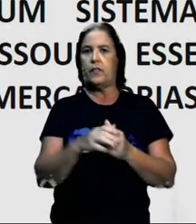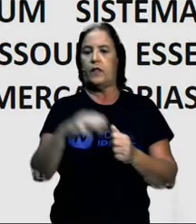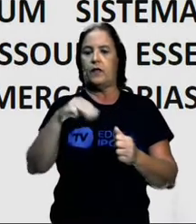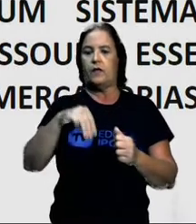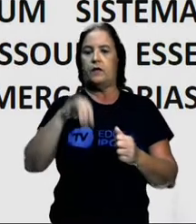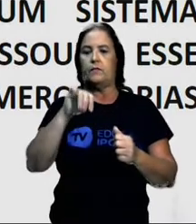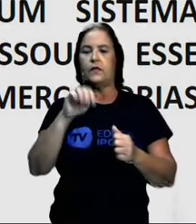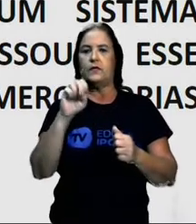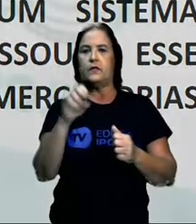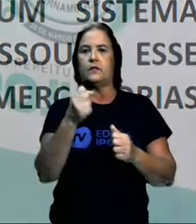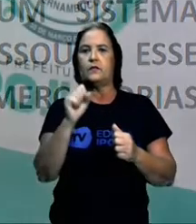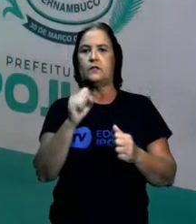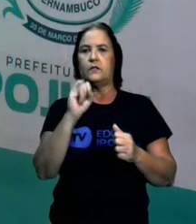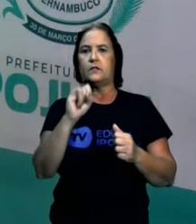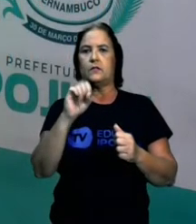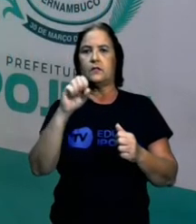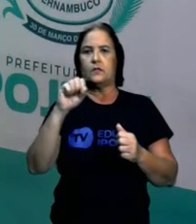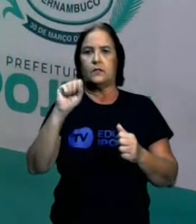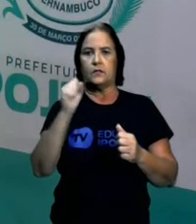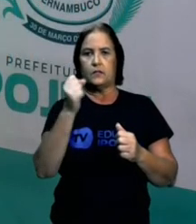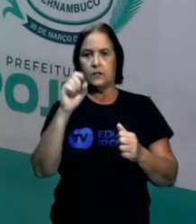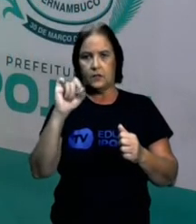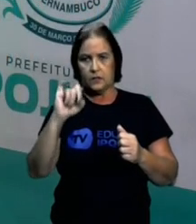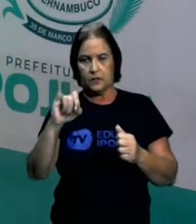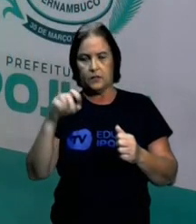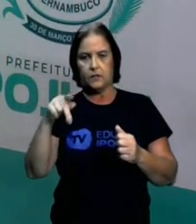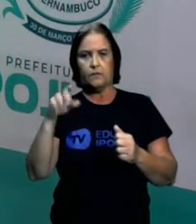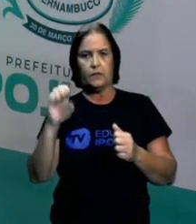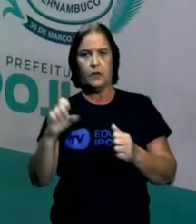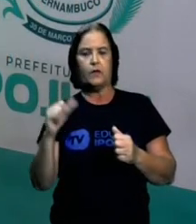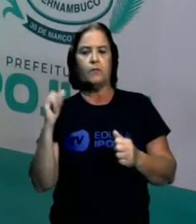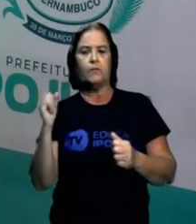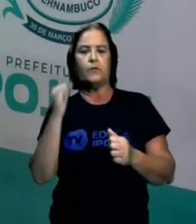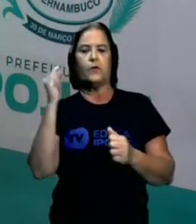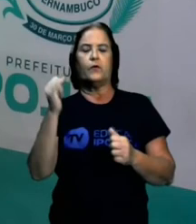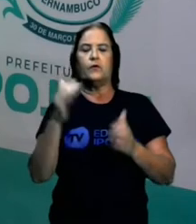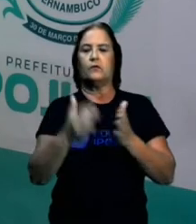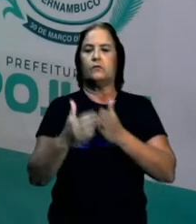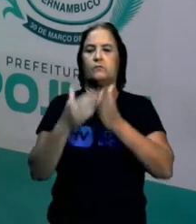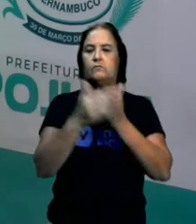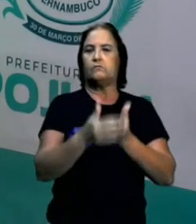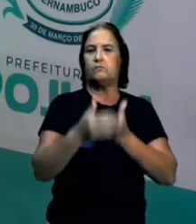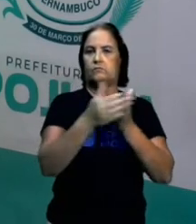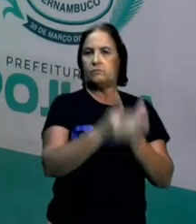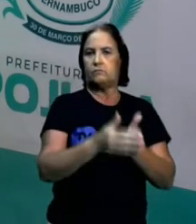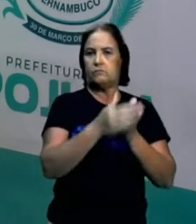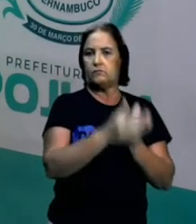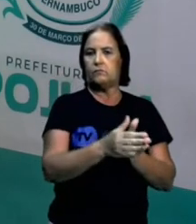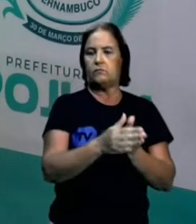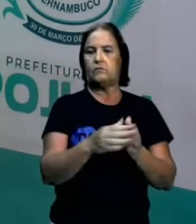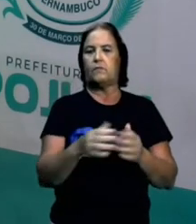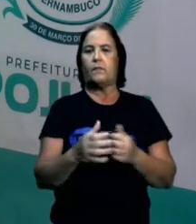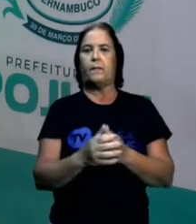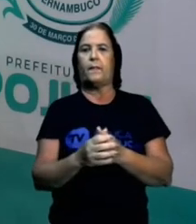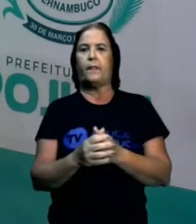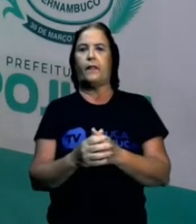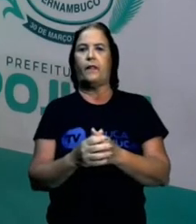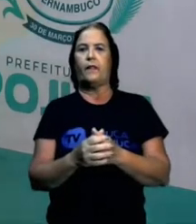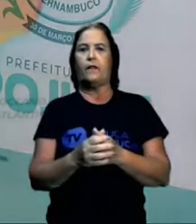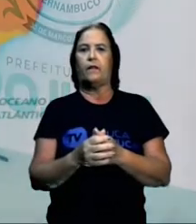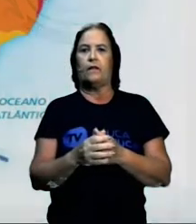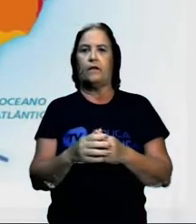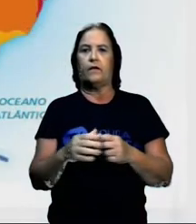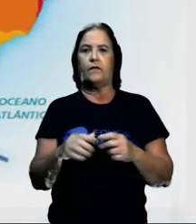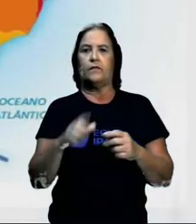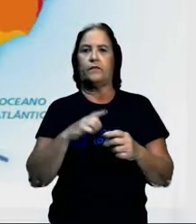para o transporte de mercadorias no país. Vamos falar agora sobre o clima. A gente tem